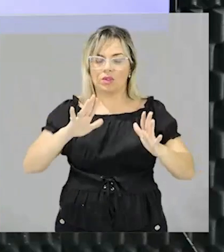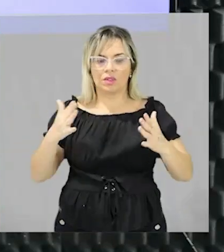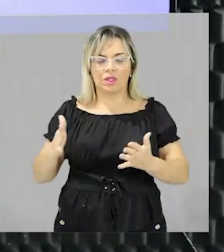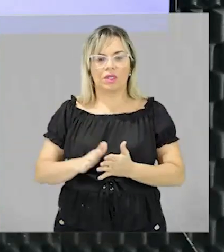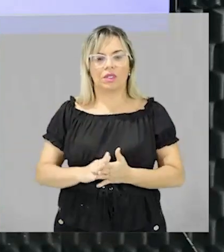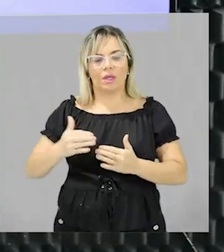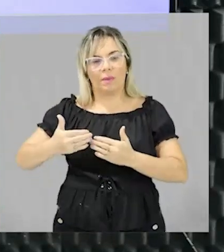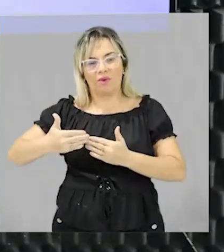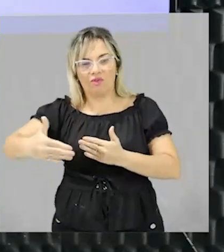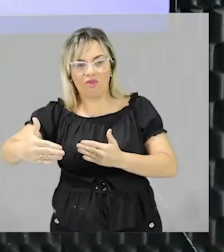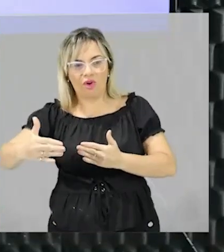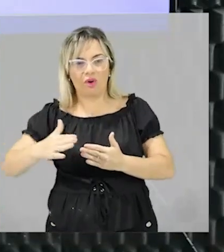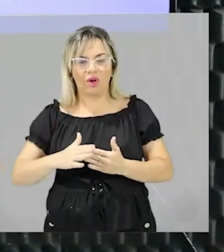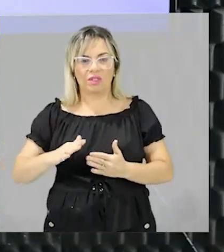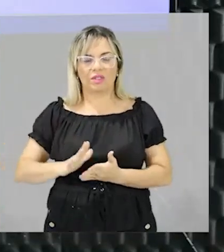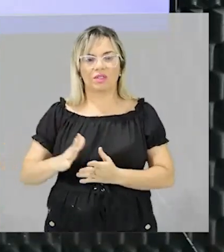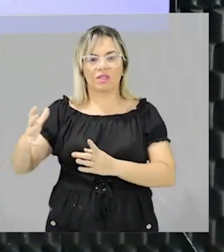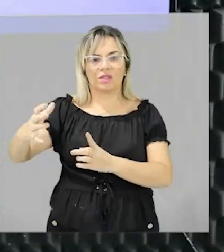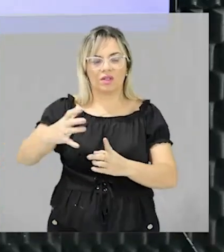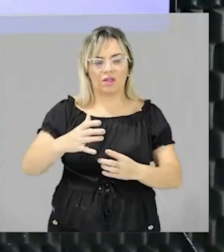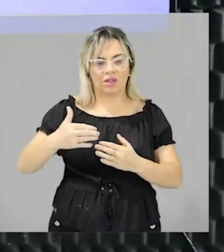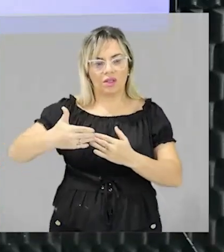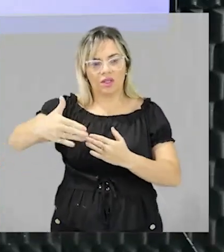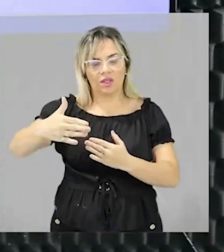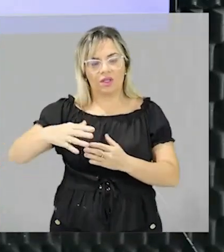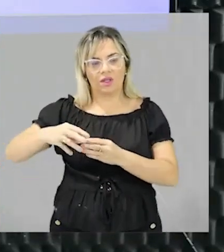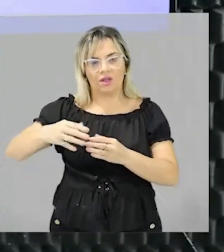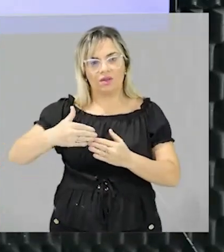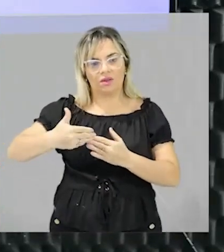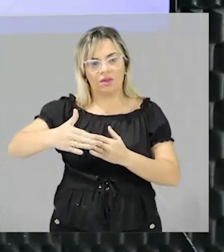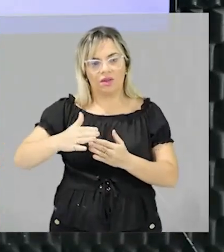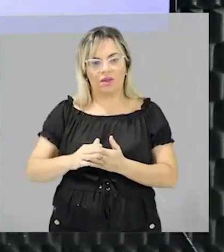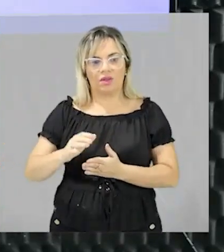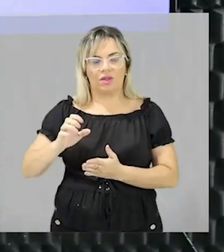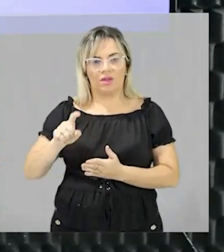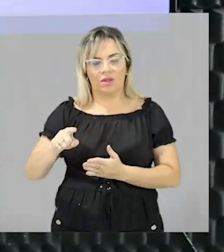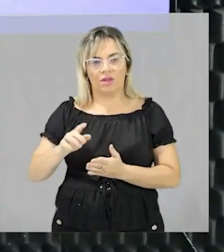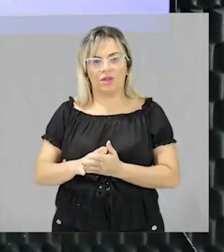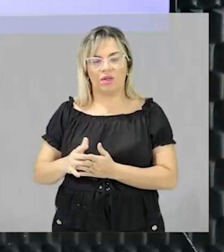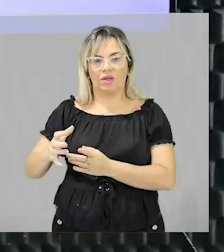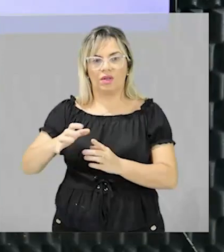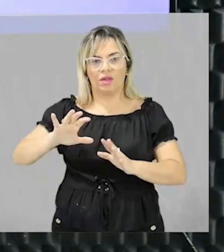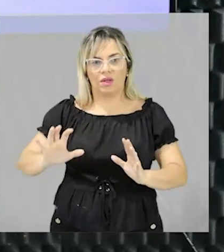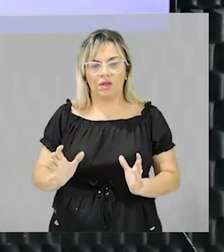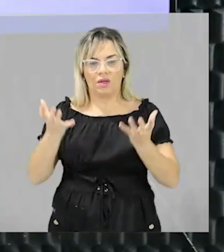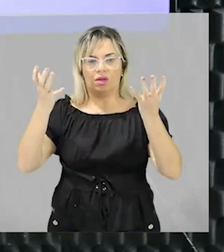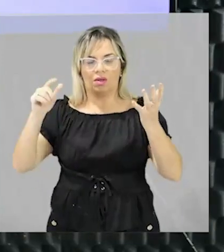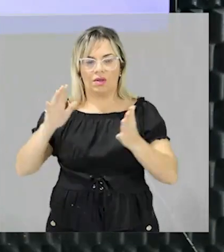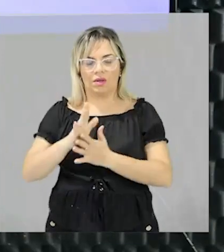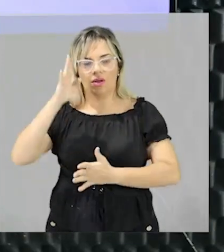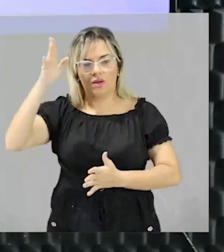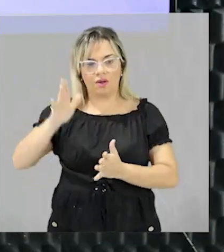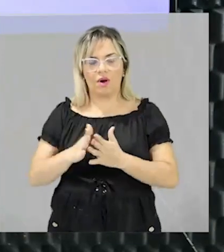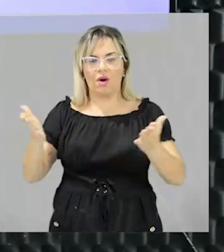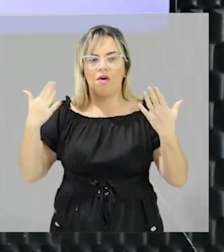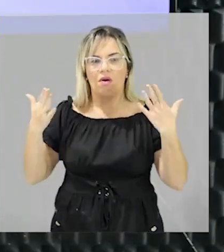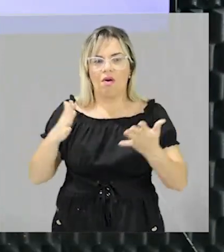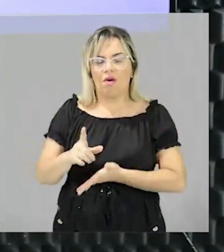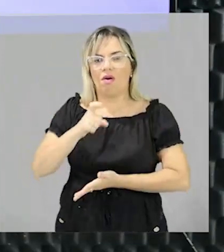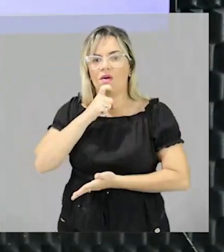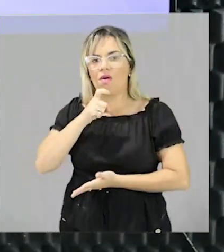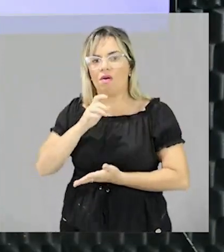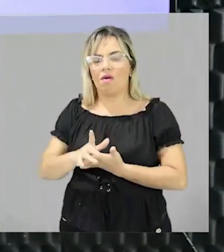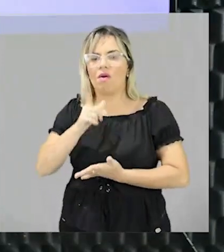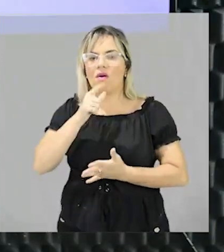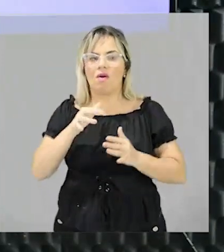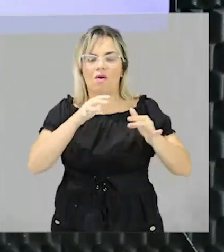os agentes exógenos, que são aqueles que ocorrem na superfície, principalmente pelos agentes do clima, tá certo? Como o calor, como o frio, como a água,